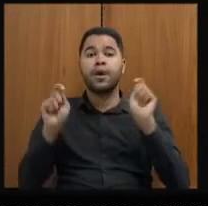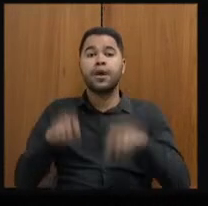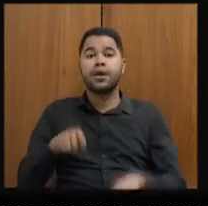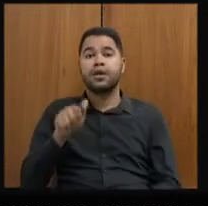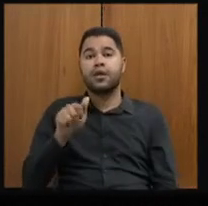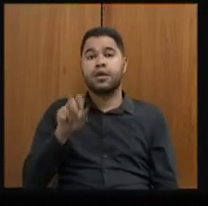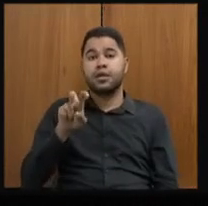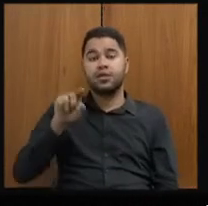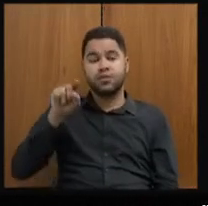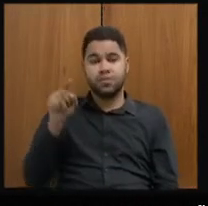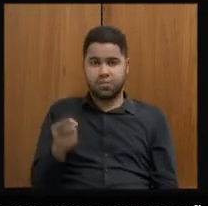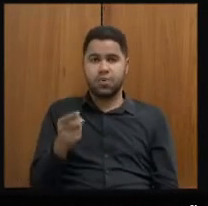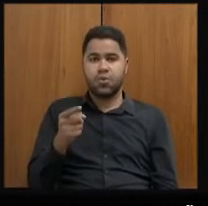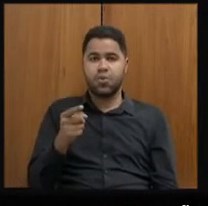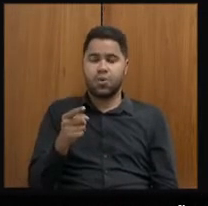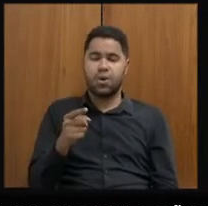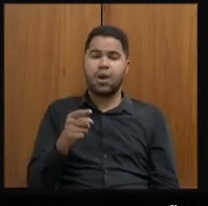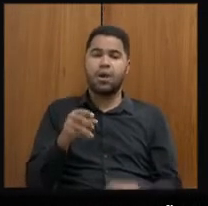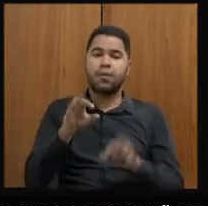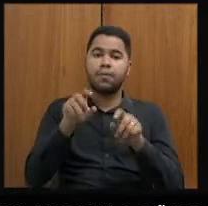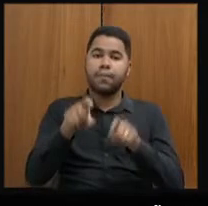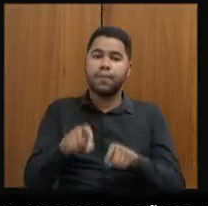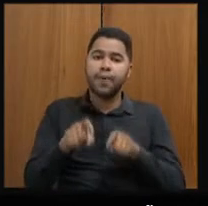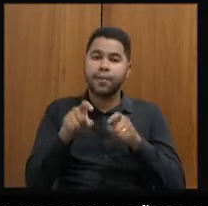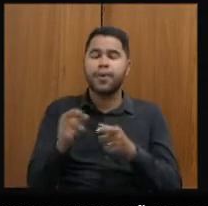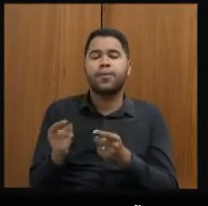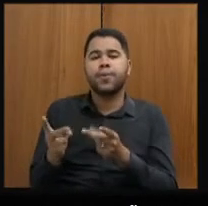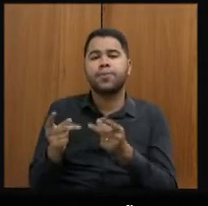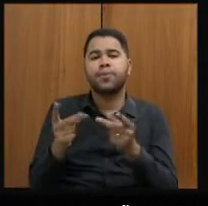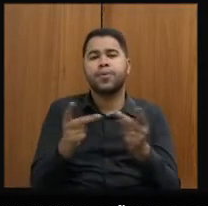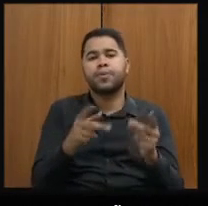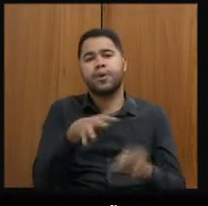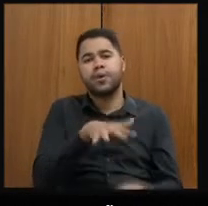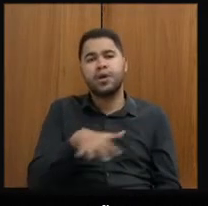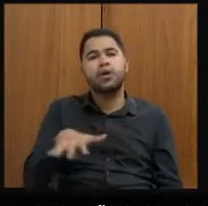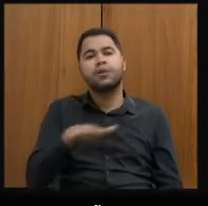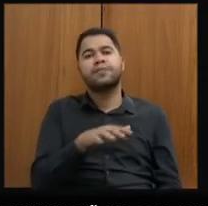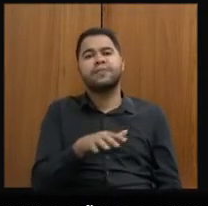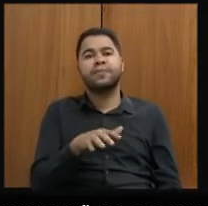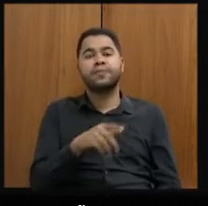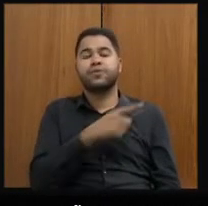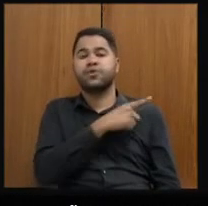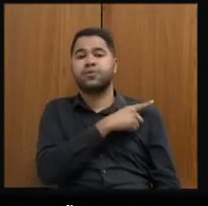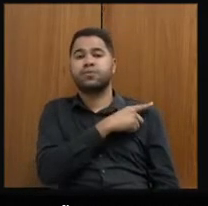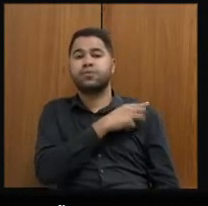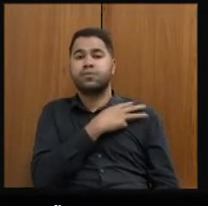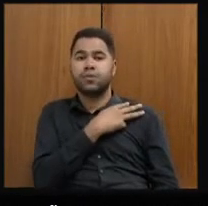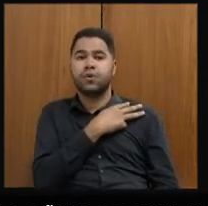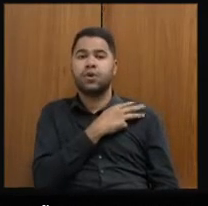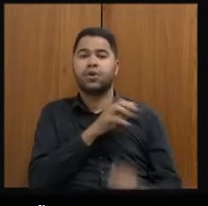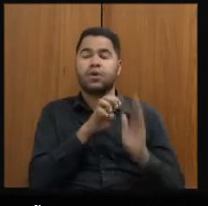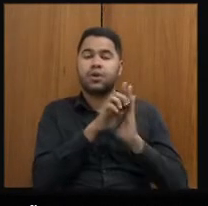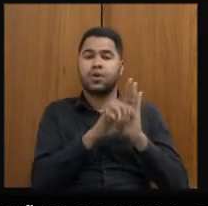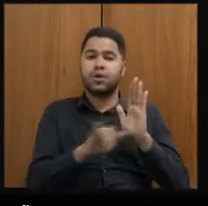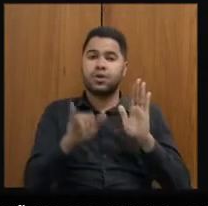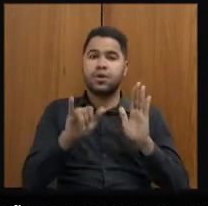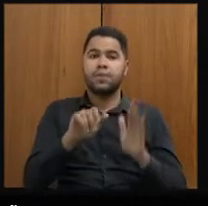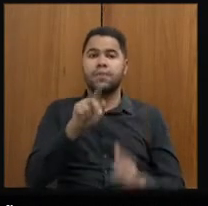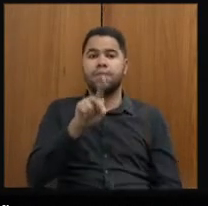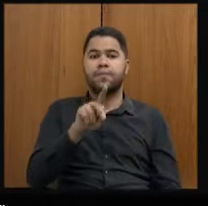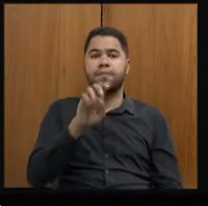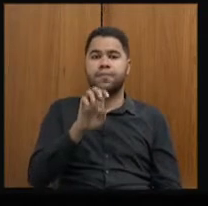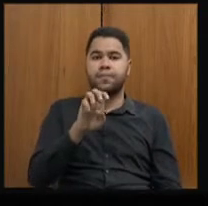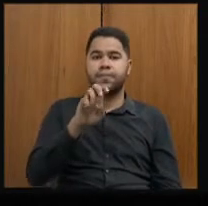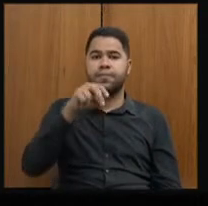15 mil agricultores familiares para comercializar junto à rede estadual de ensino médio dos editais de programa do Pinay